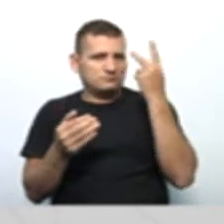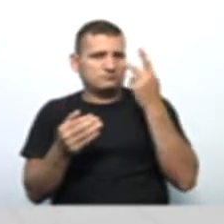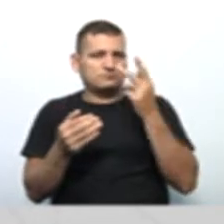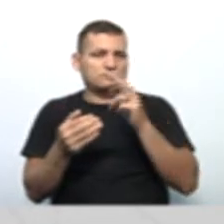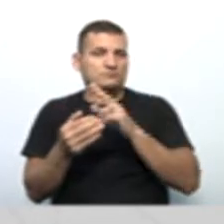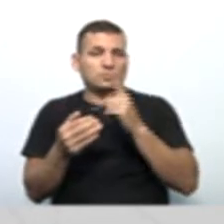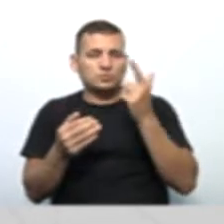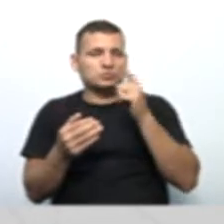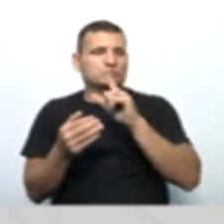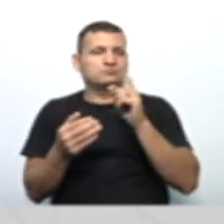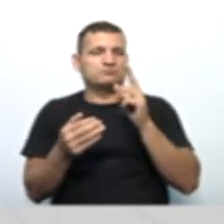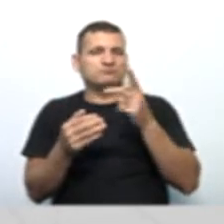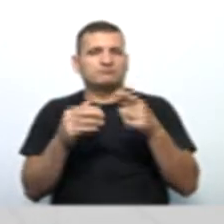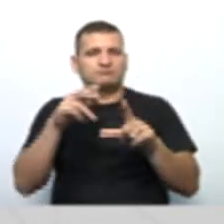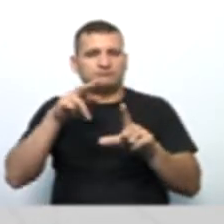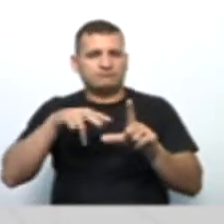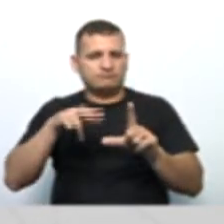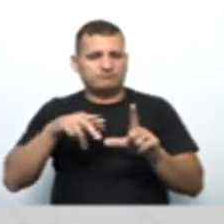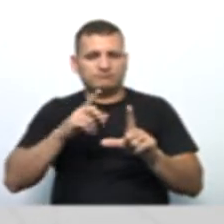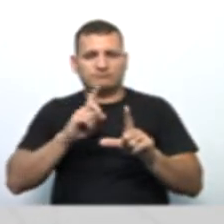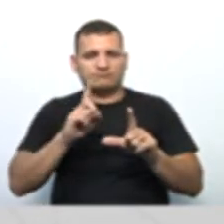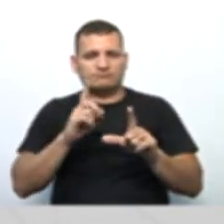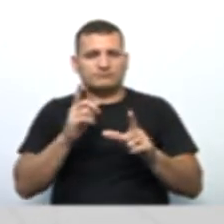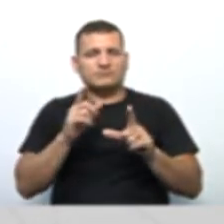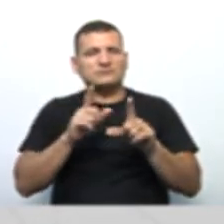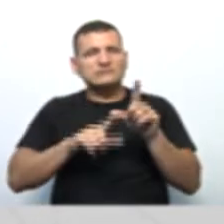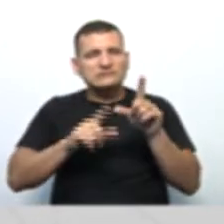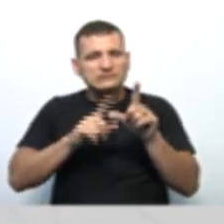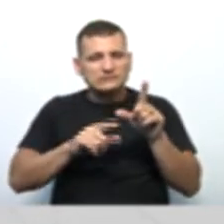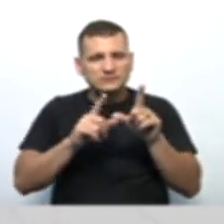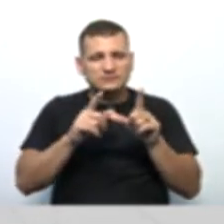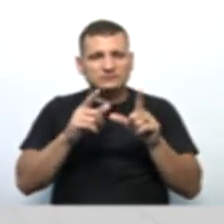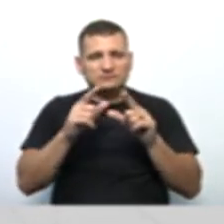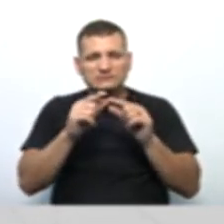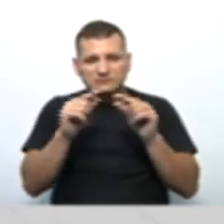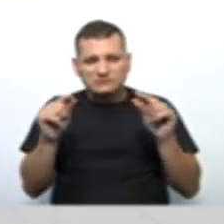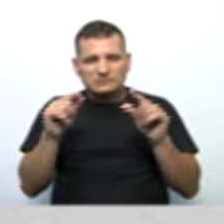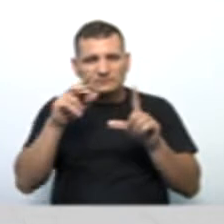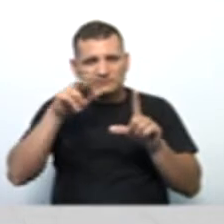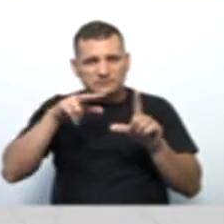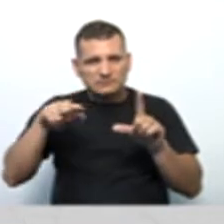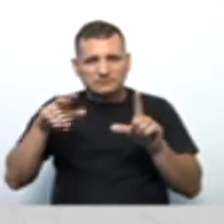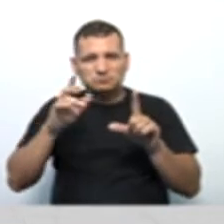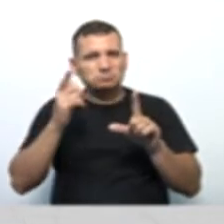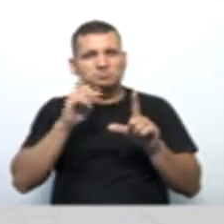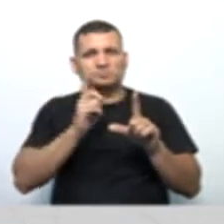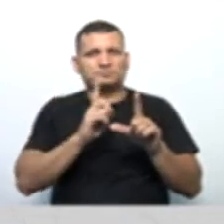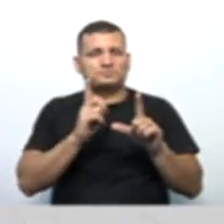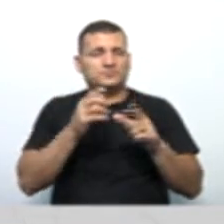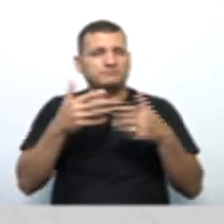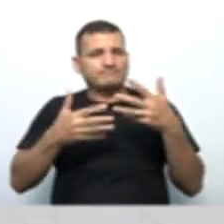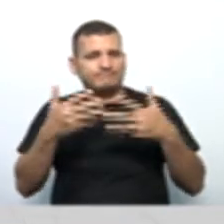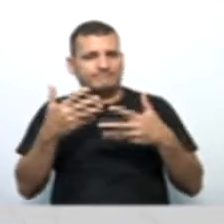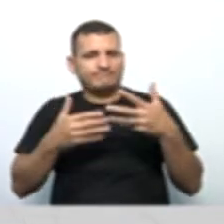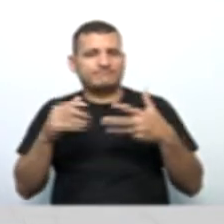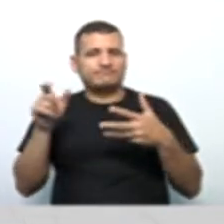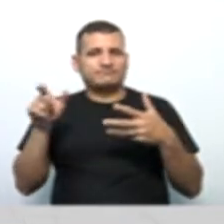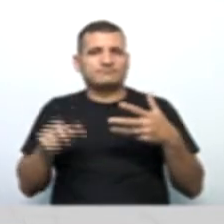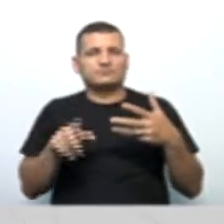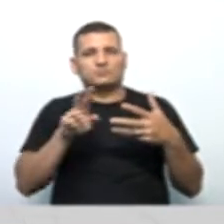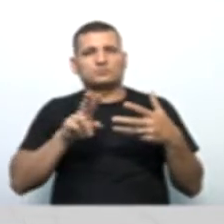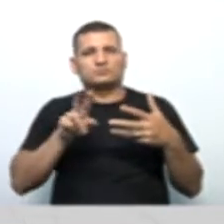leitura mais eficiente e vai conseguir talento essa letra com com facilidade isso vai atrapalhar o usuário na hora dele lê